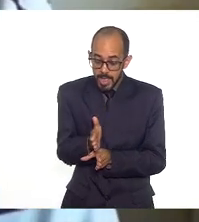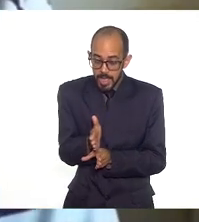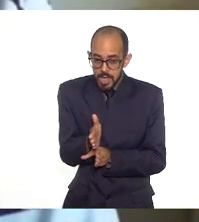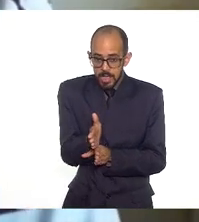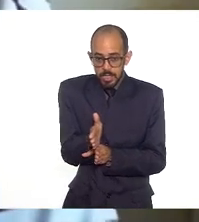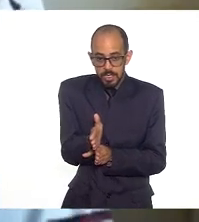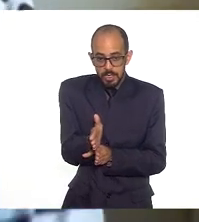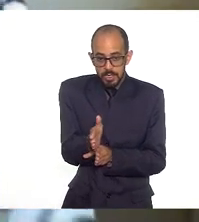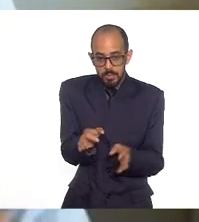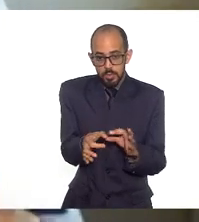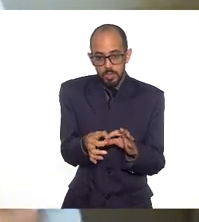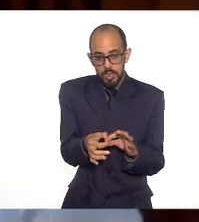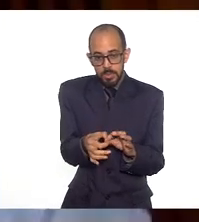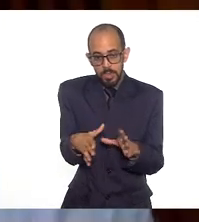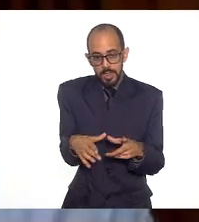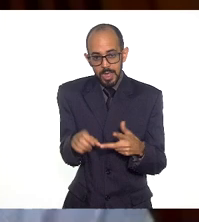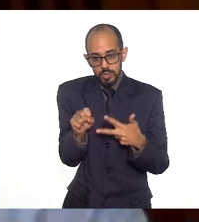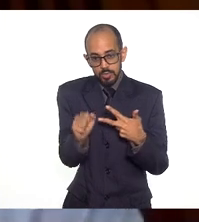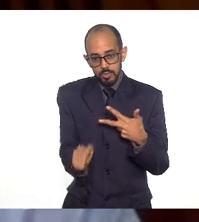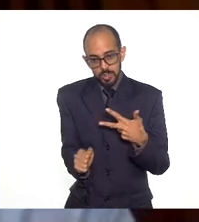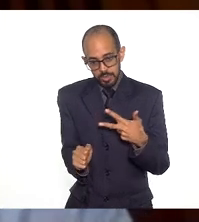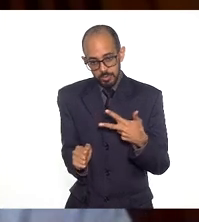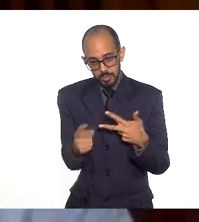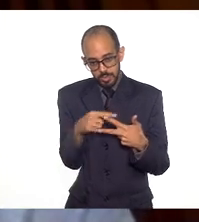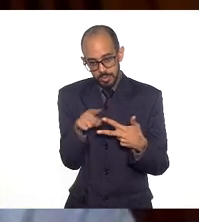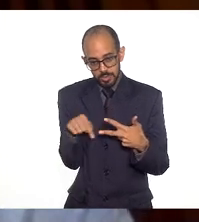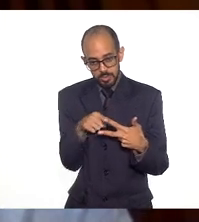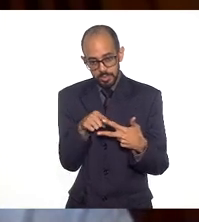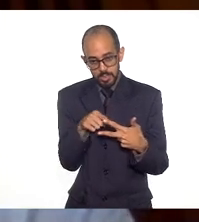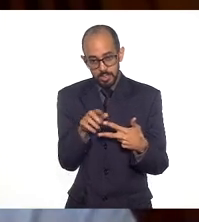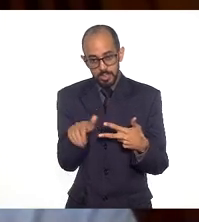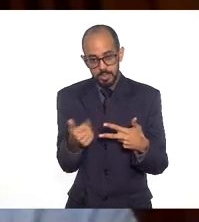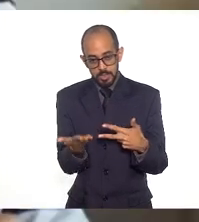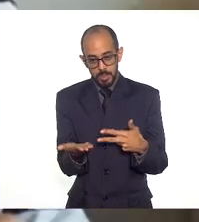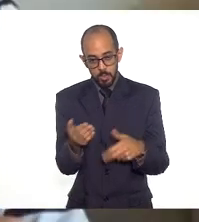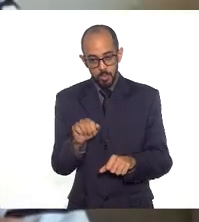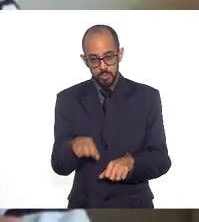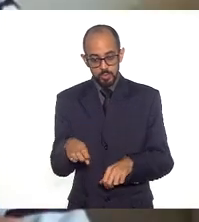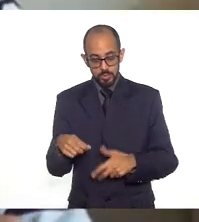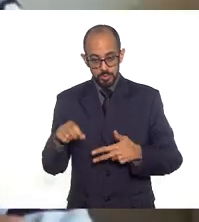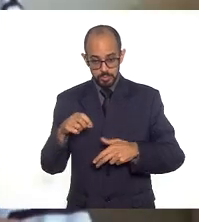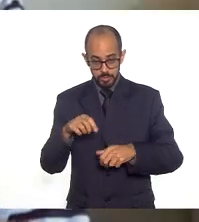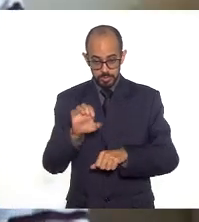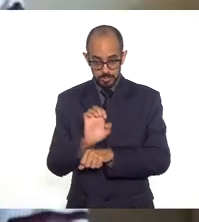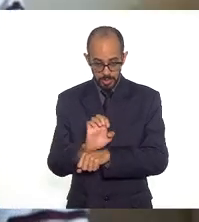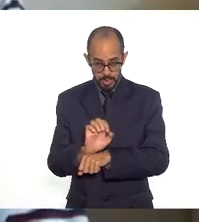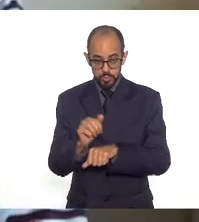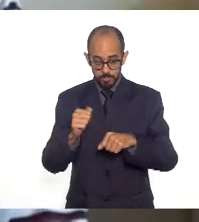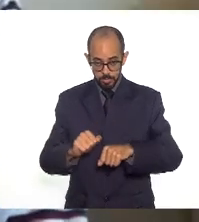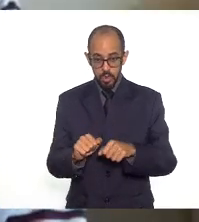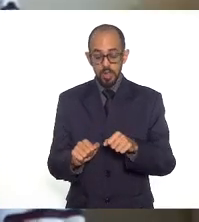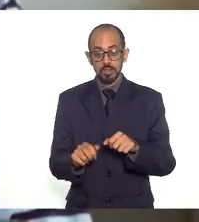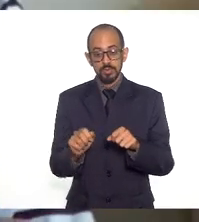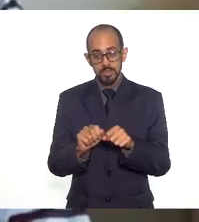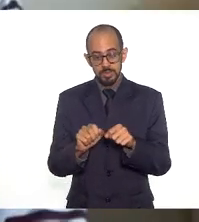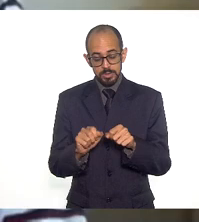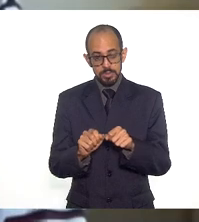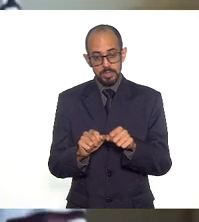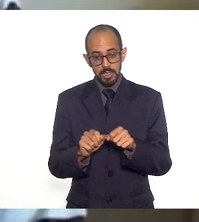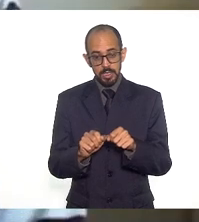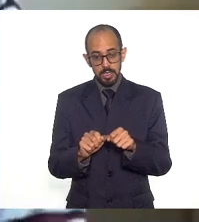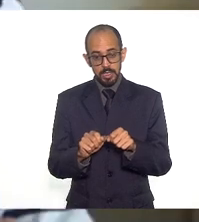dos poderes. Os estados podem regulamentá-la sem contrariar os dispositivos